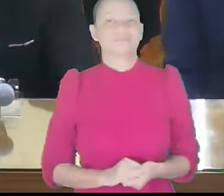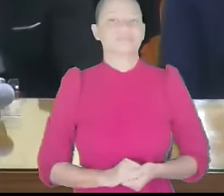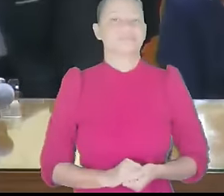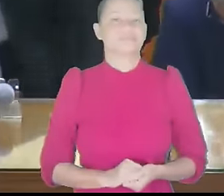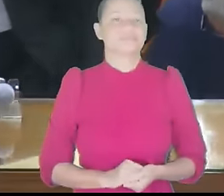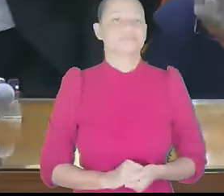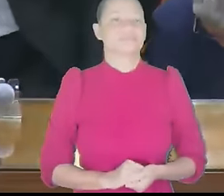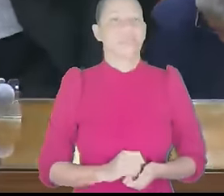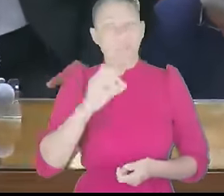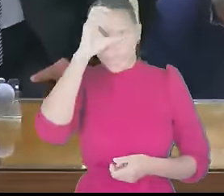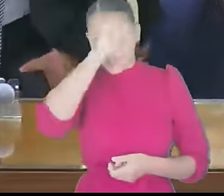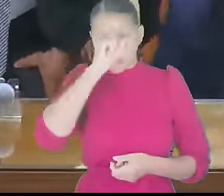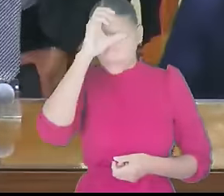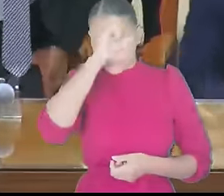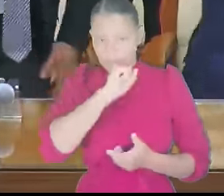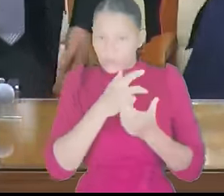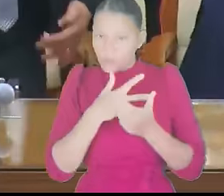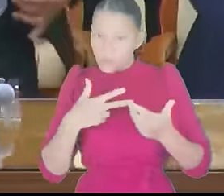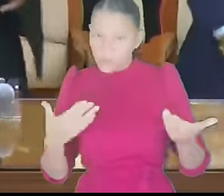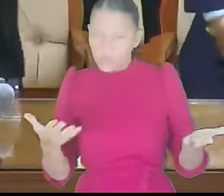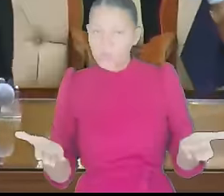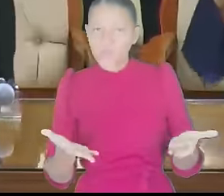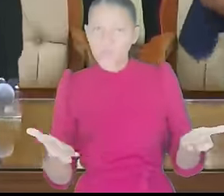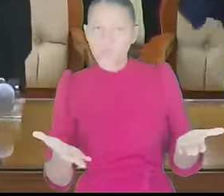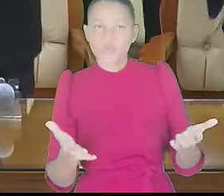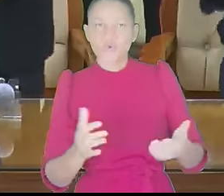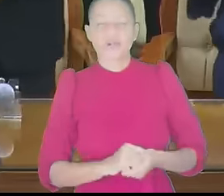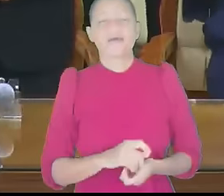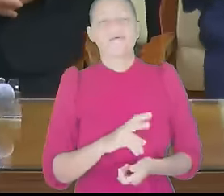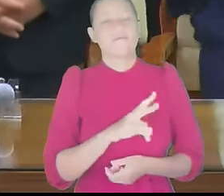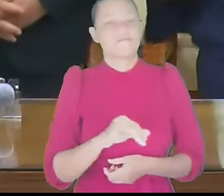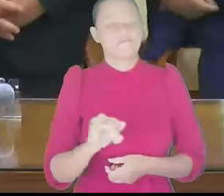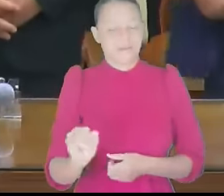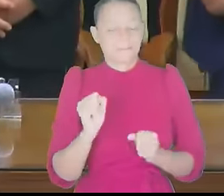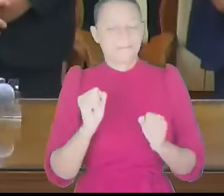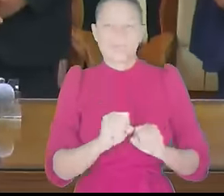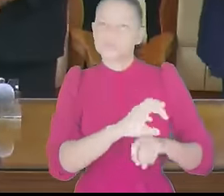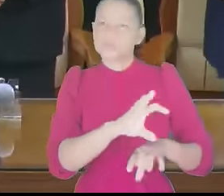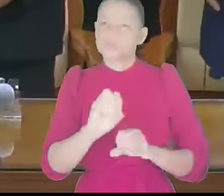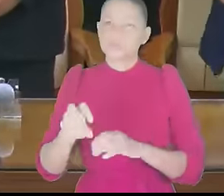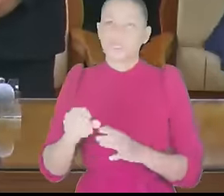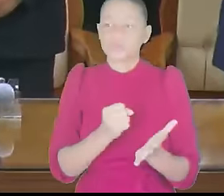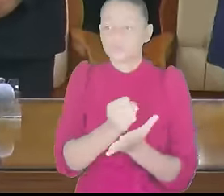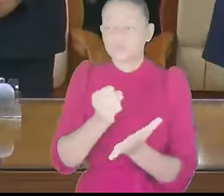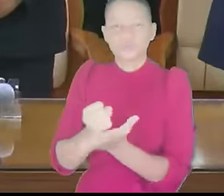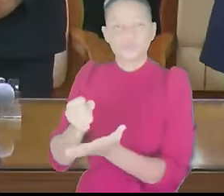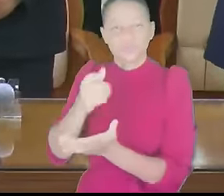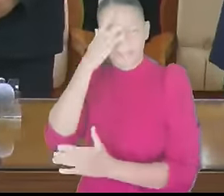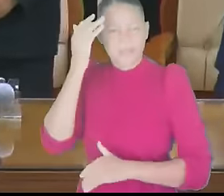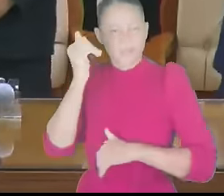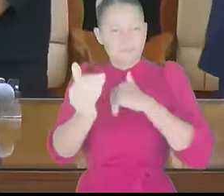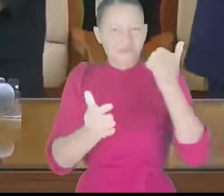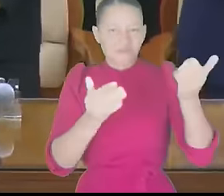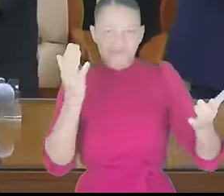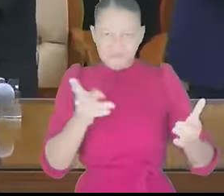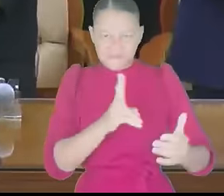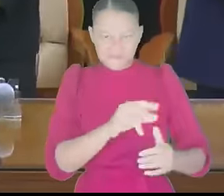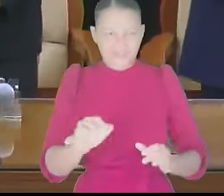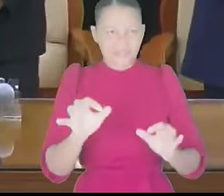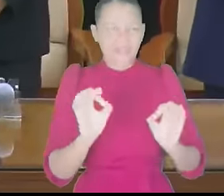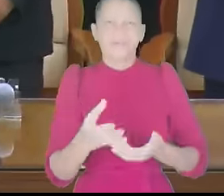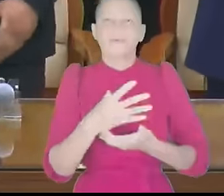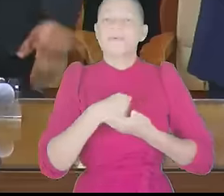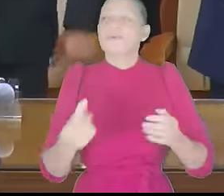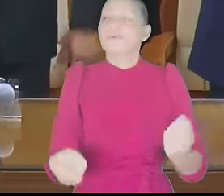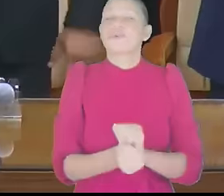Quem aprendeu alguma coisa hoje? Quem vai poder ensinar alguém, ajudar alguém por aí afora? Quem vai poder ajudar alguém? Dê um glória